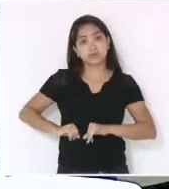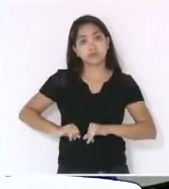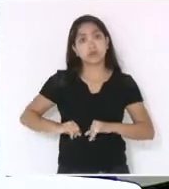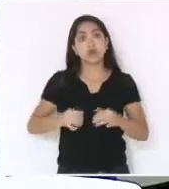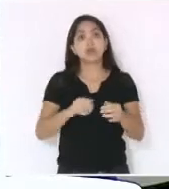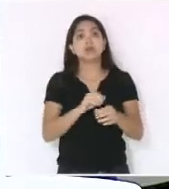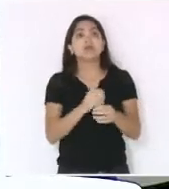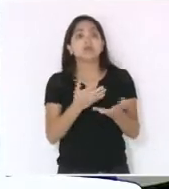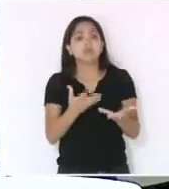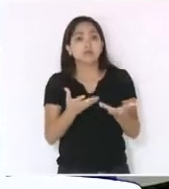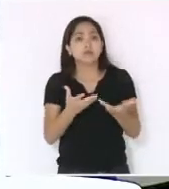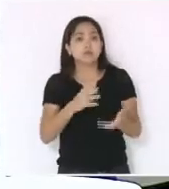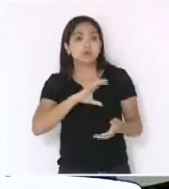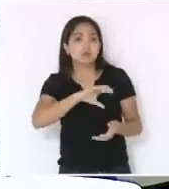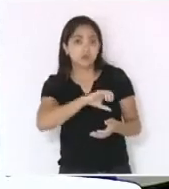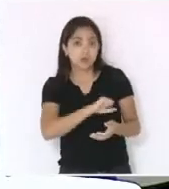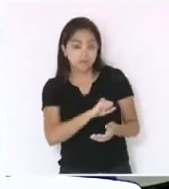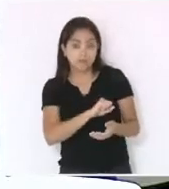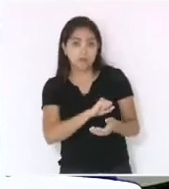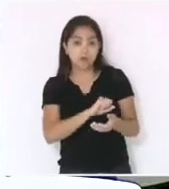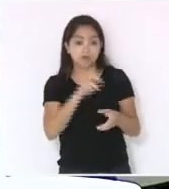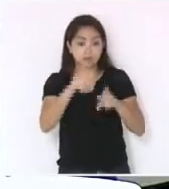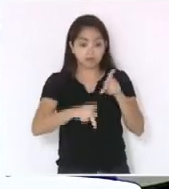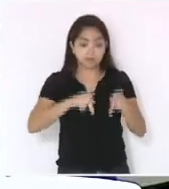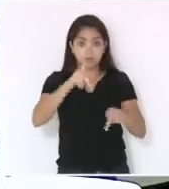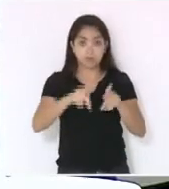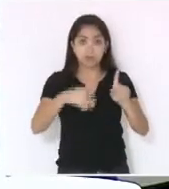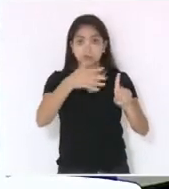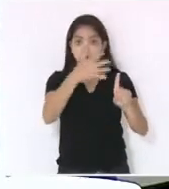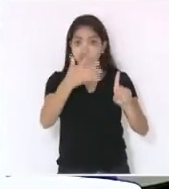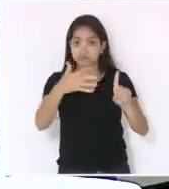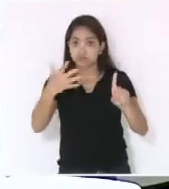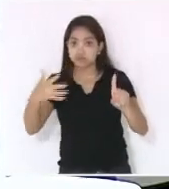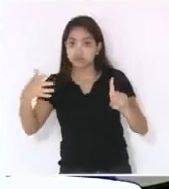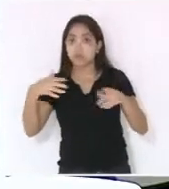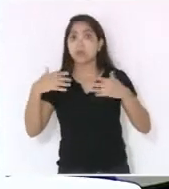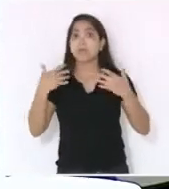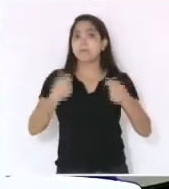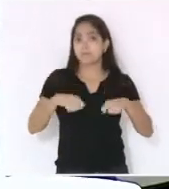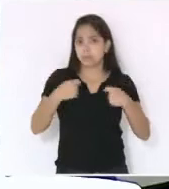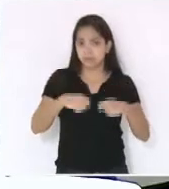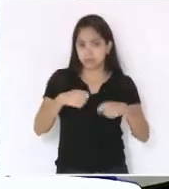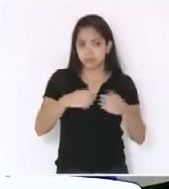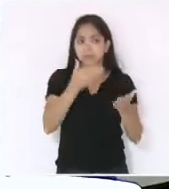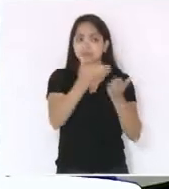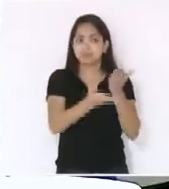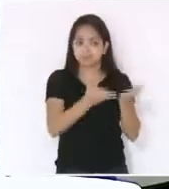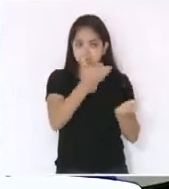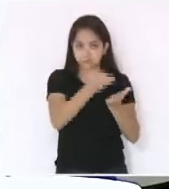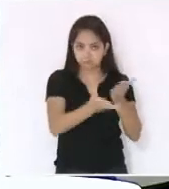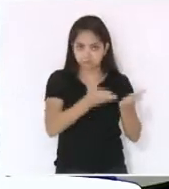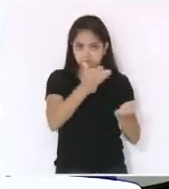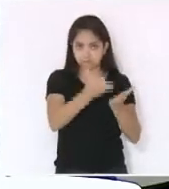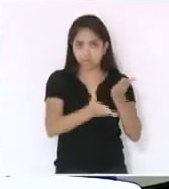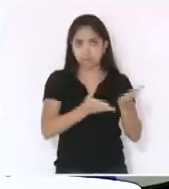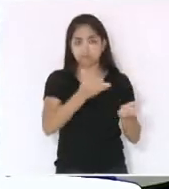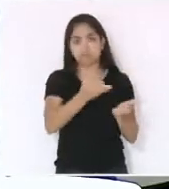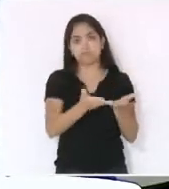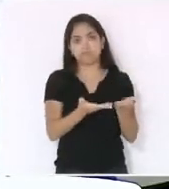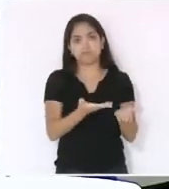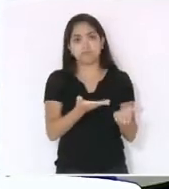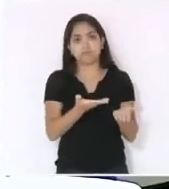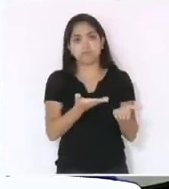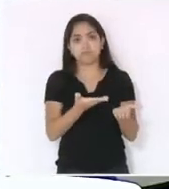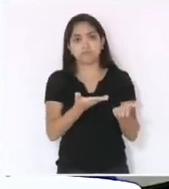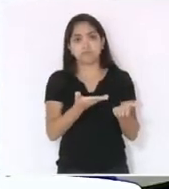amor e a ciência de que a população LGBT precisa ser atendida pelos seus para que saiam da condição